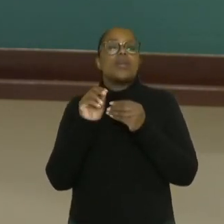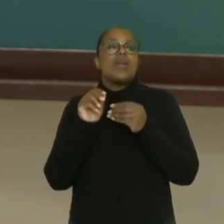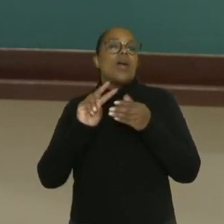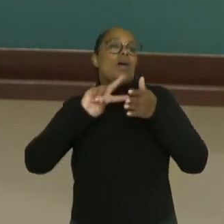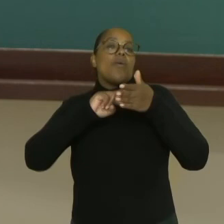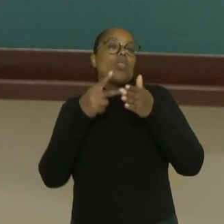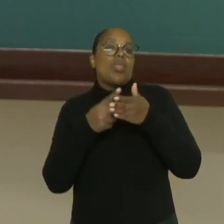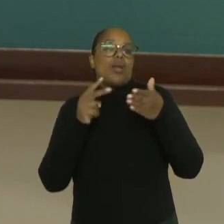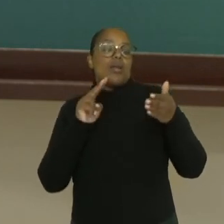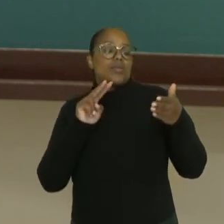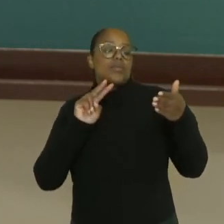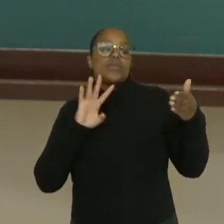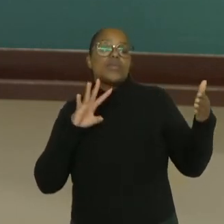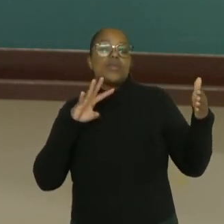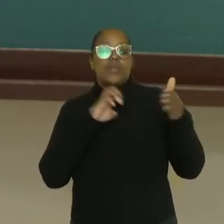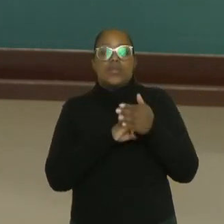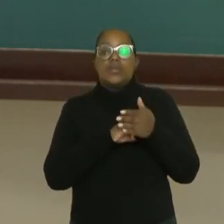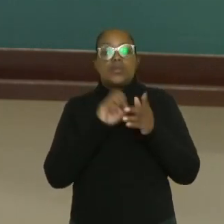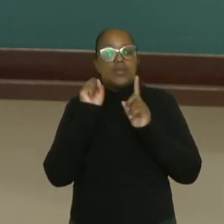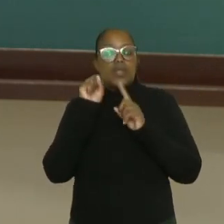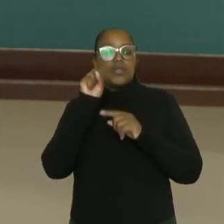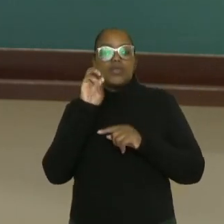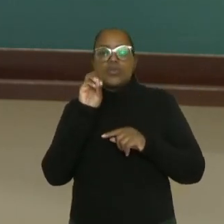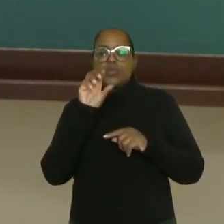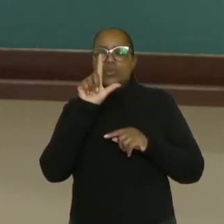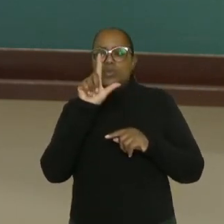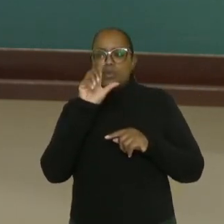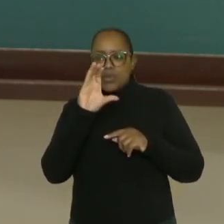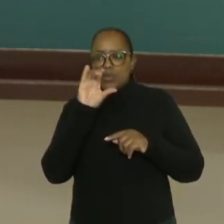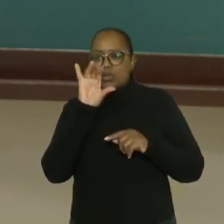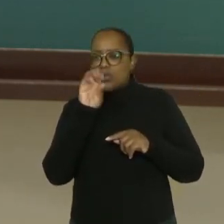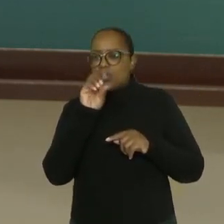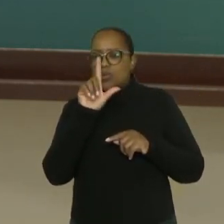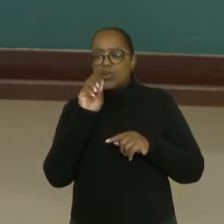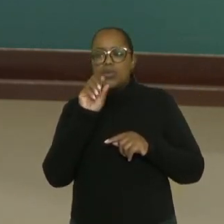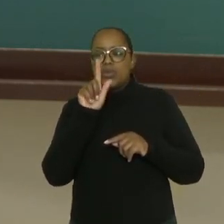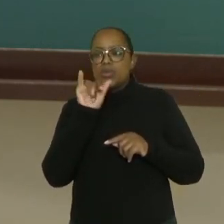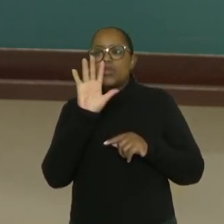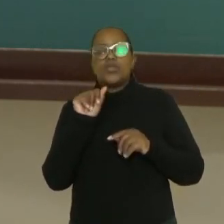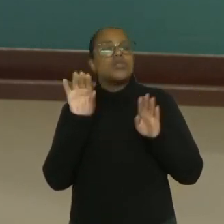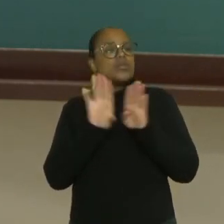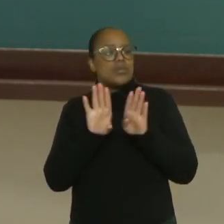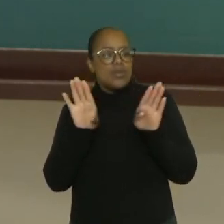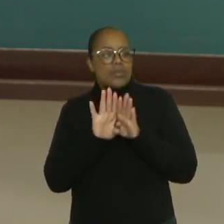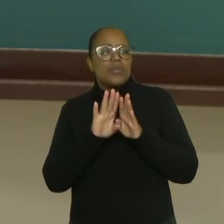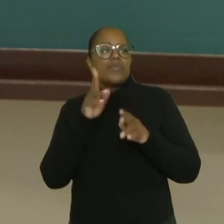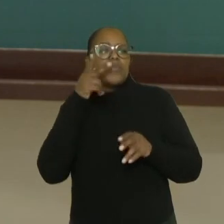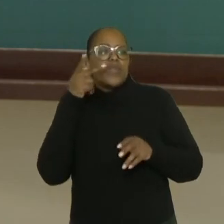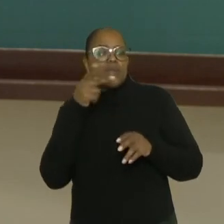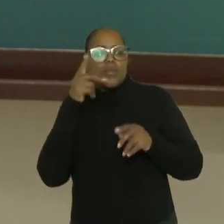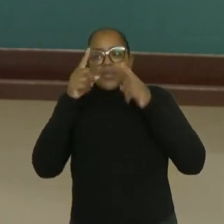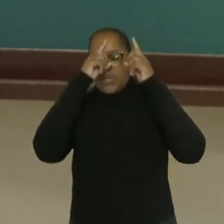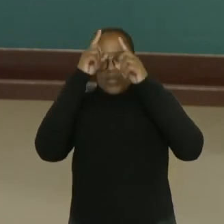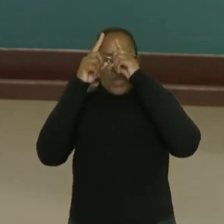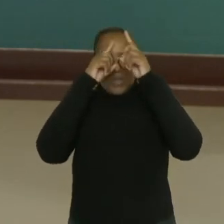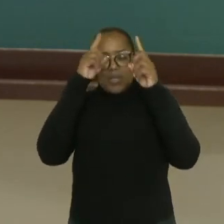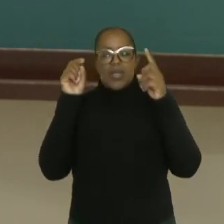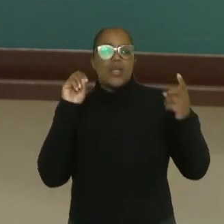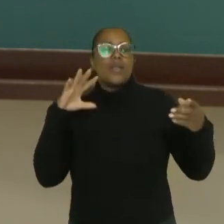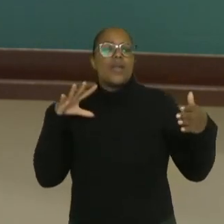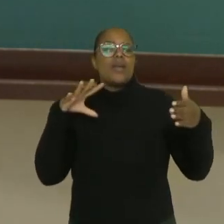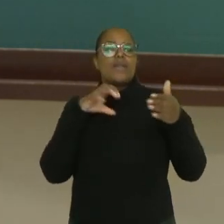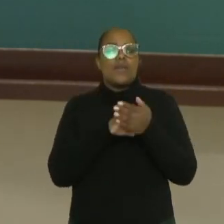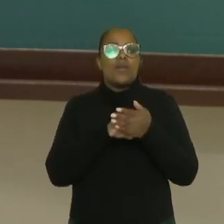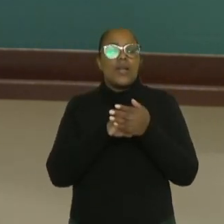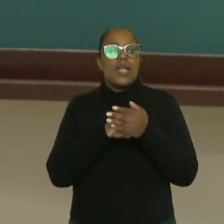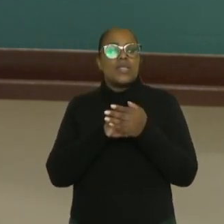para a sociologia, que ela vai ter uma outra perspectiva, e nós focamos principalmente nessa ideia de violência enquanto